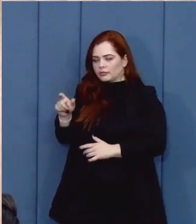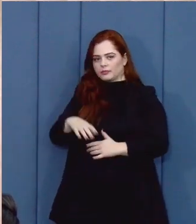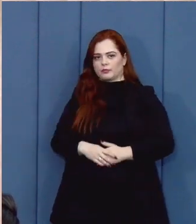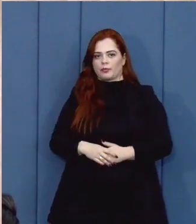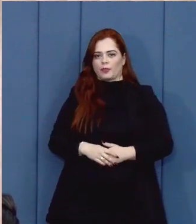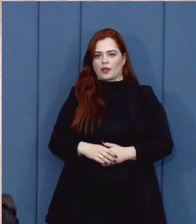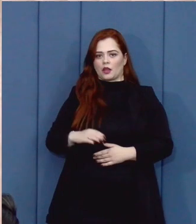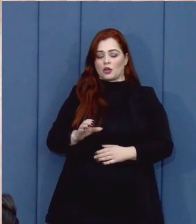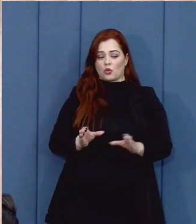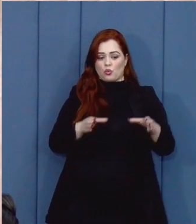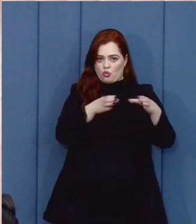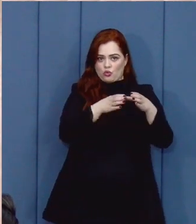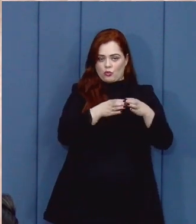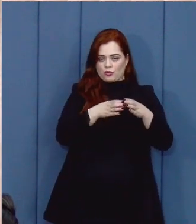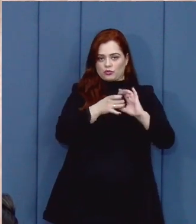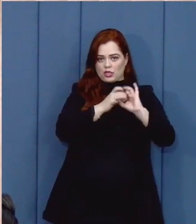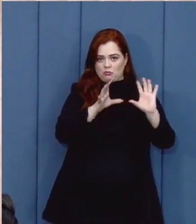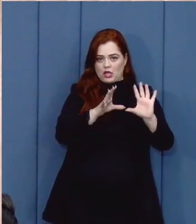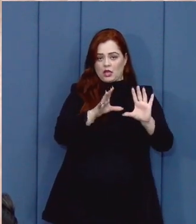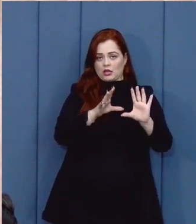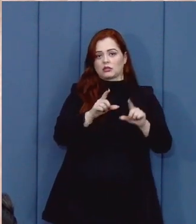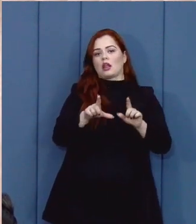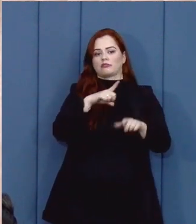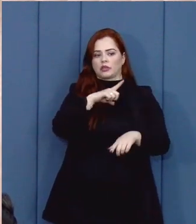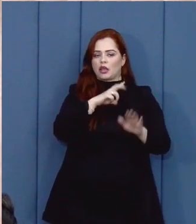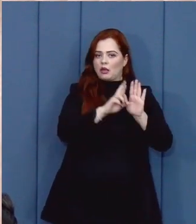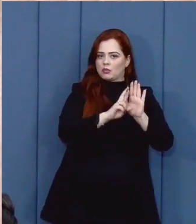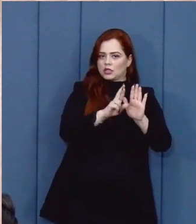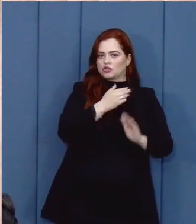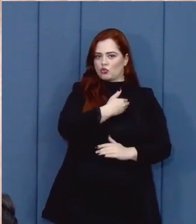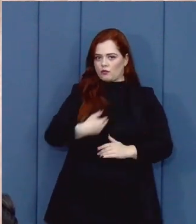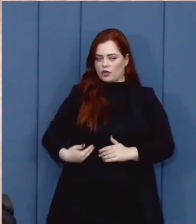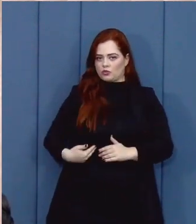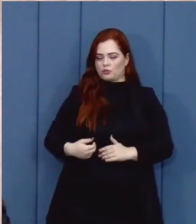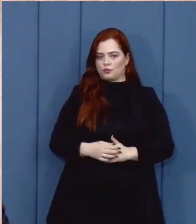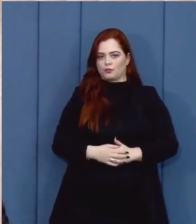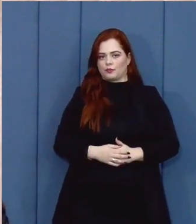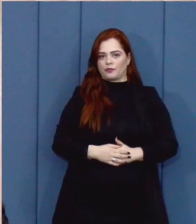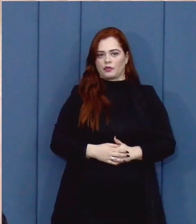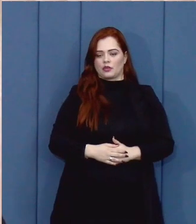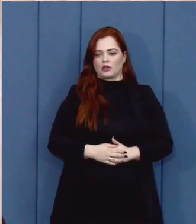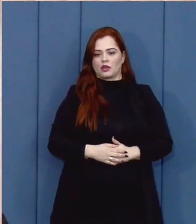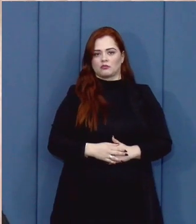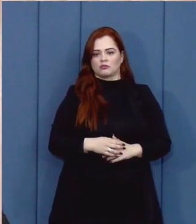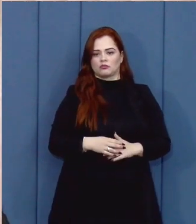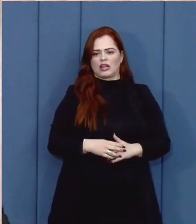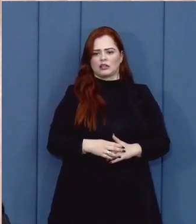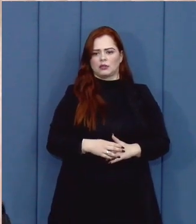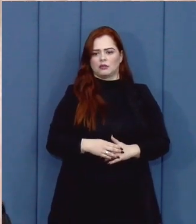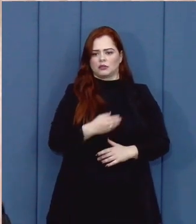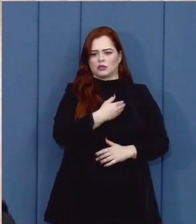O comitê deliberativo é composto por representantes do governo, da academia,